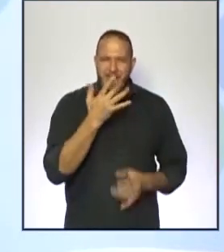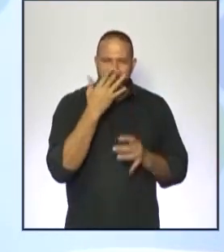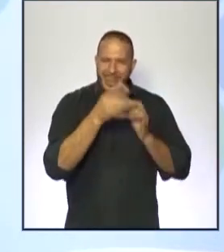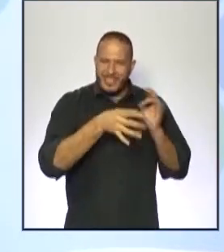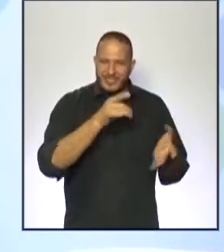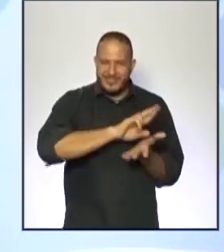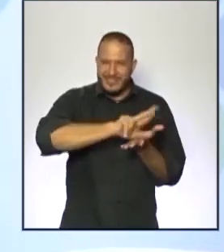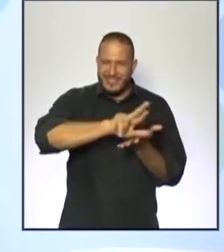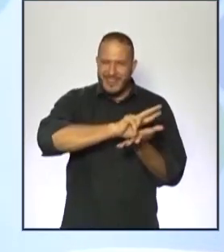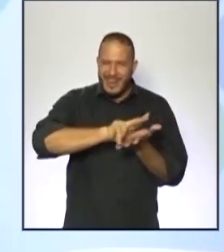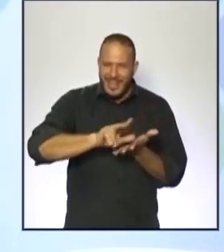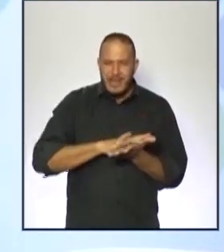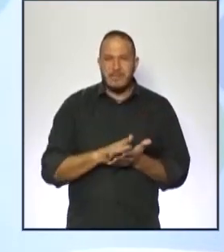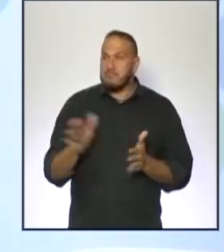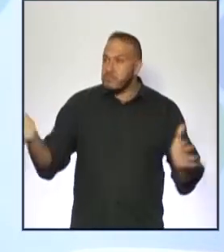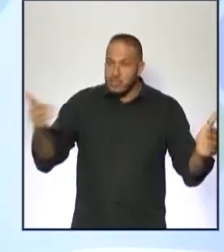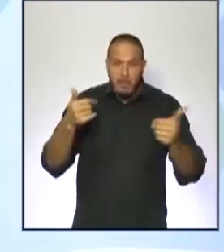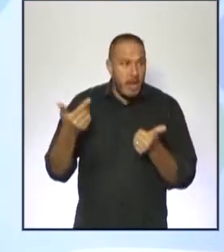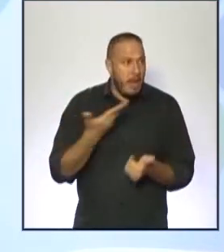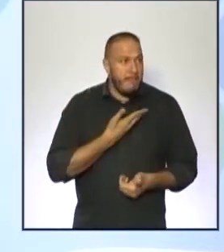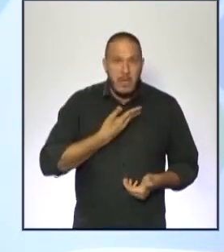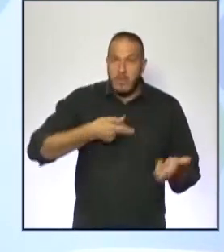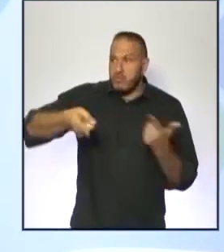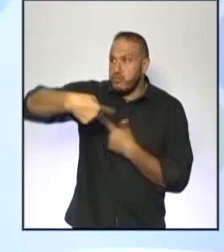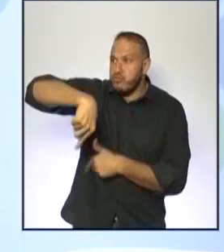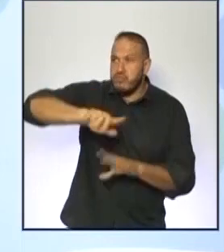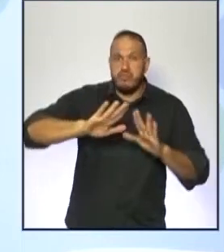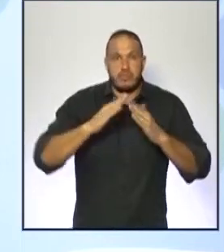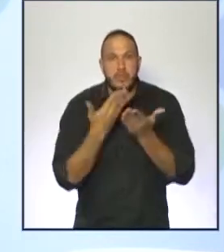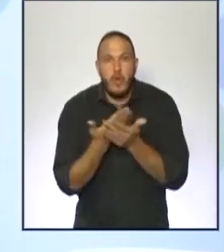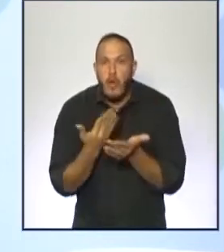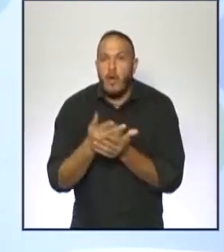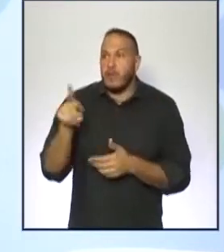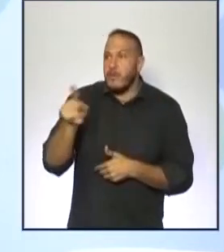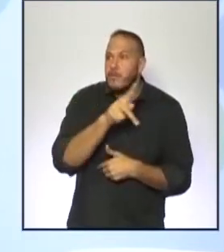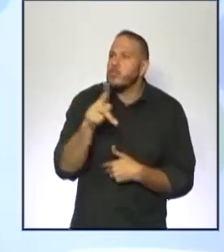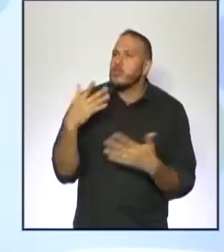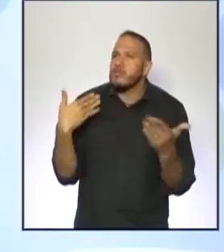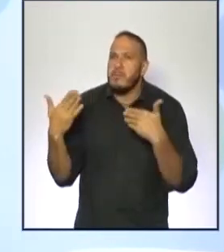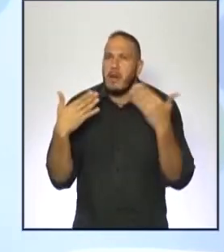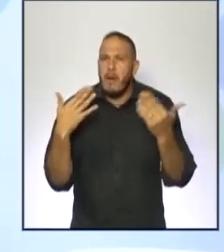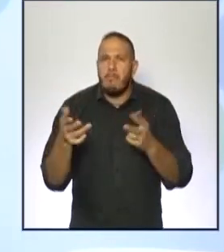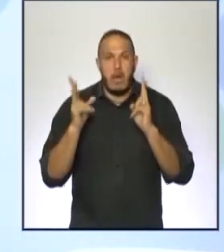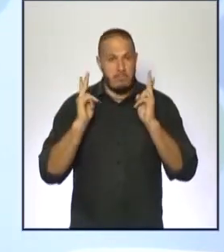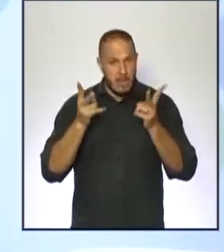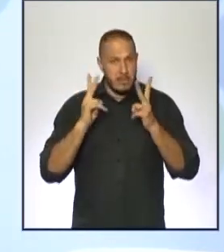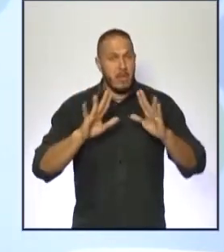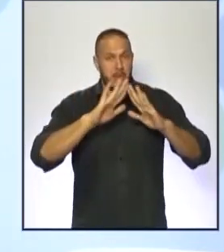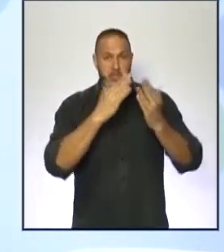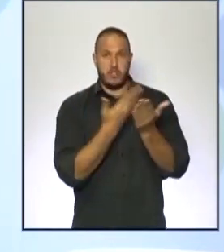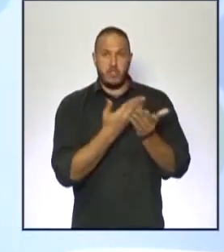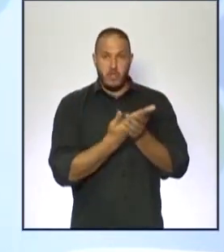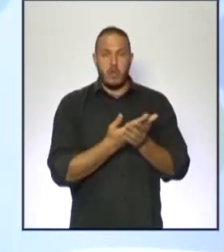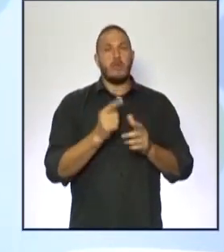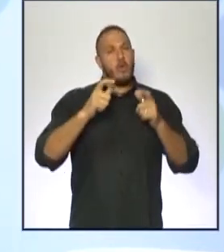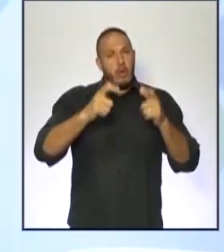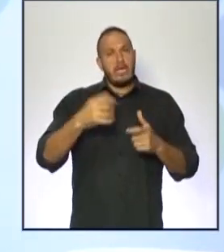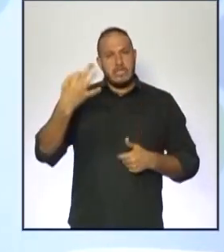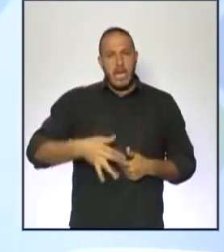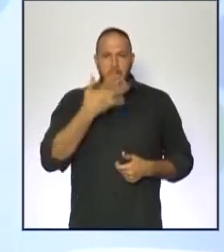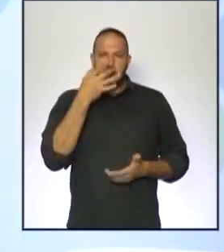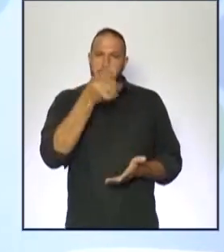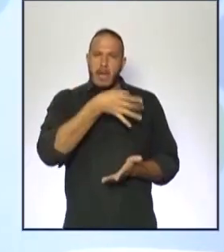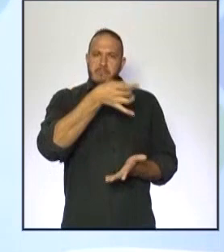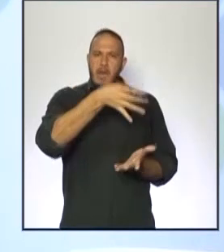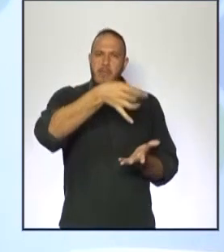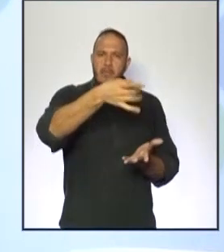reunir os colegas da escola, os professores e manter a escola como um ponto de coleta seletiva. Isso